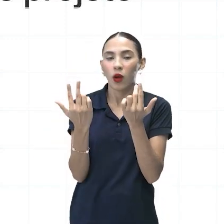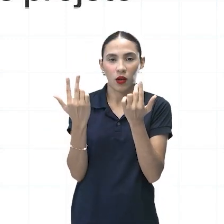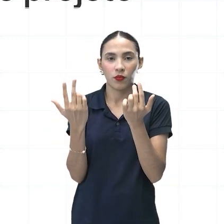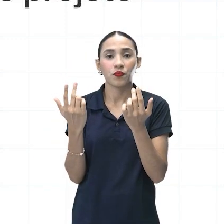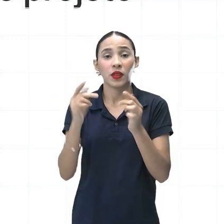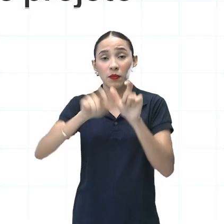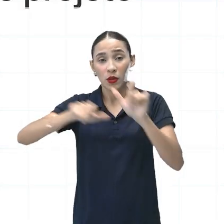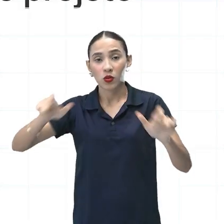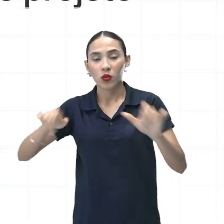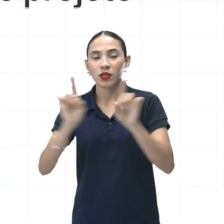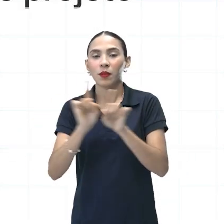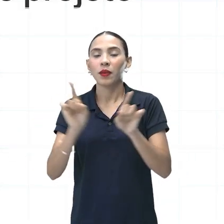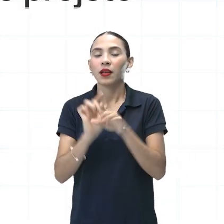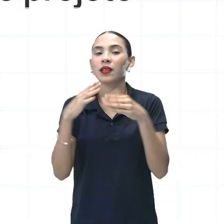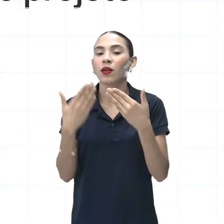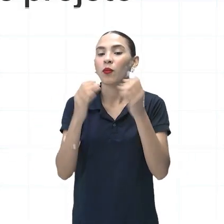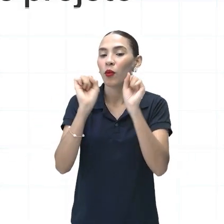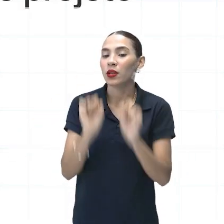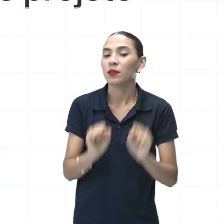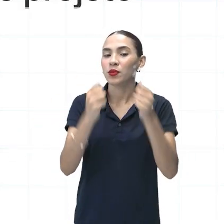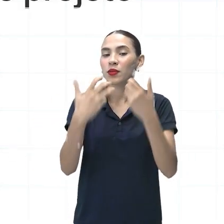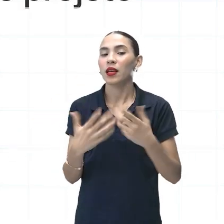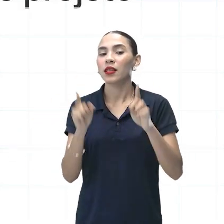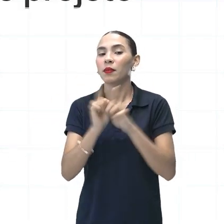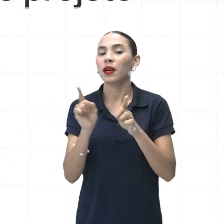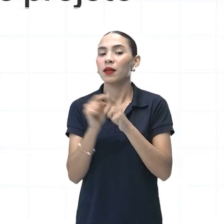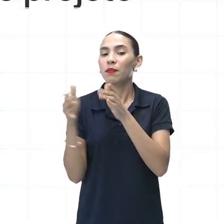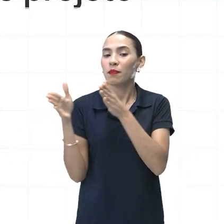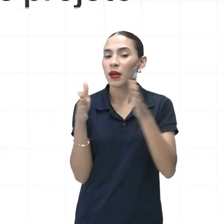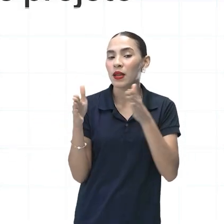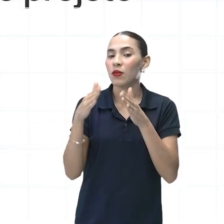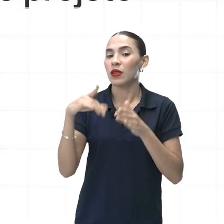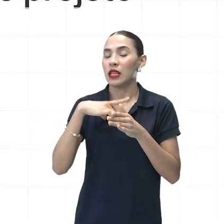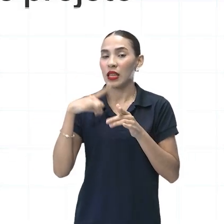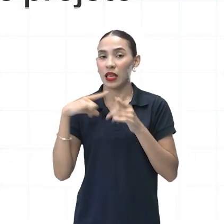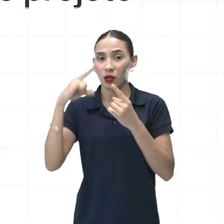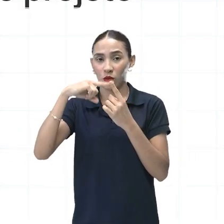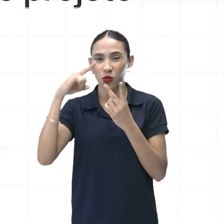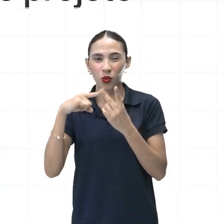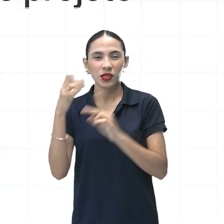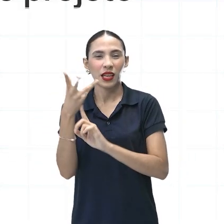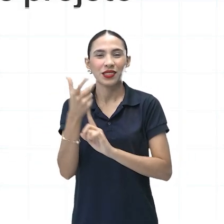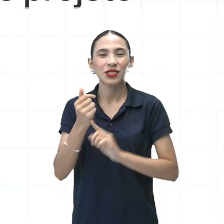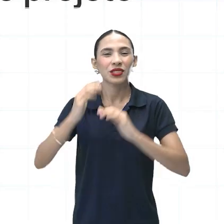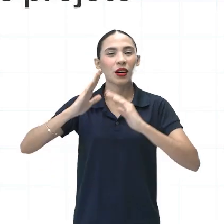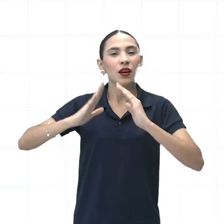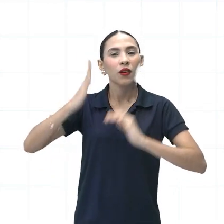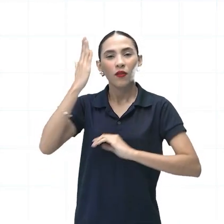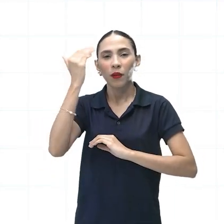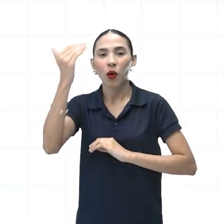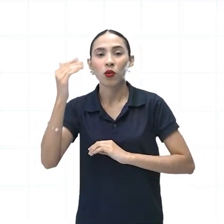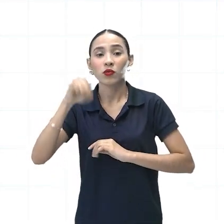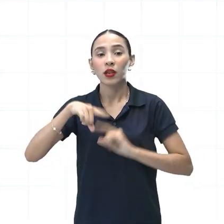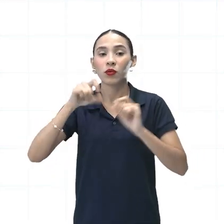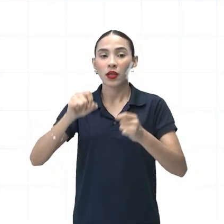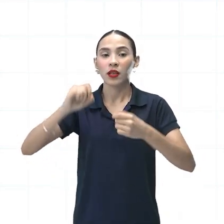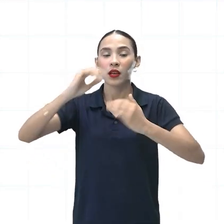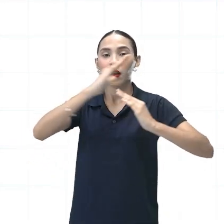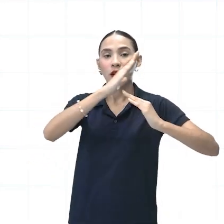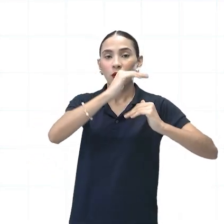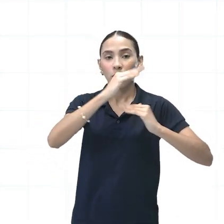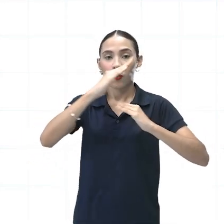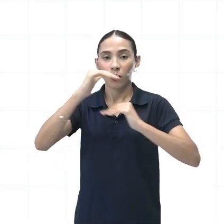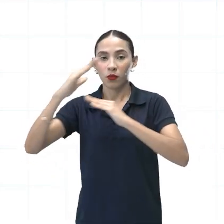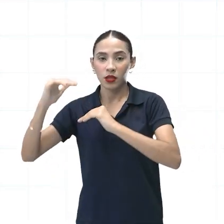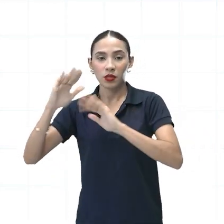pessoas. E aí nós podemos falar dessa fase que envolve esses dois artistas, que era o cubismo. Então, o